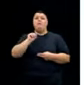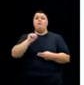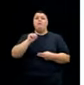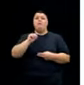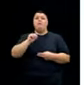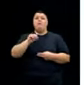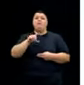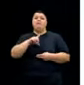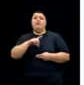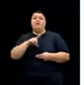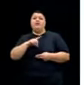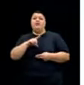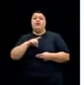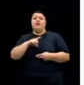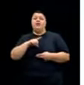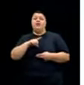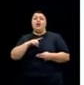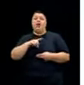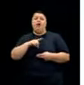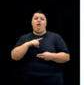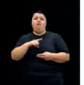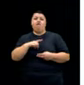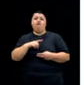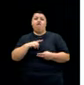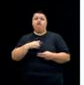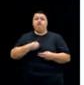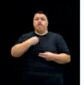maior parte dos seres vivos, então, né, que são